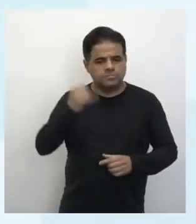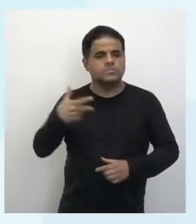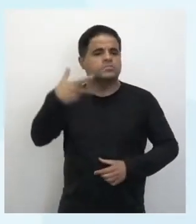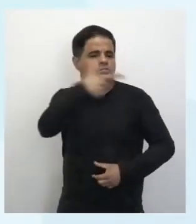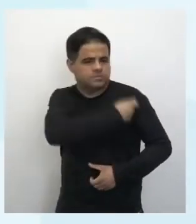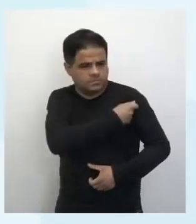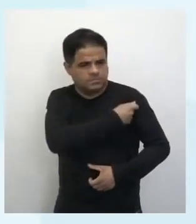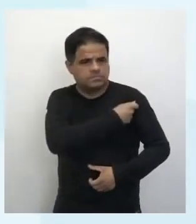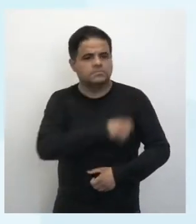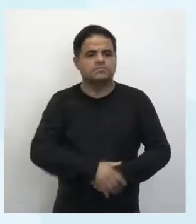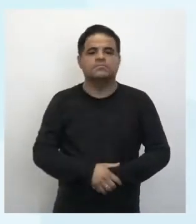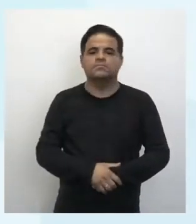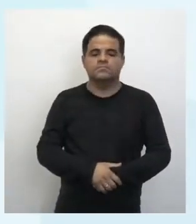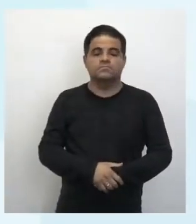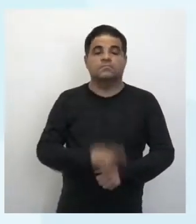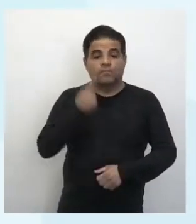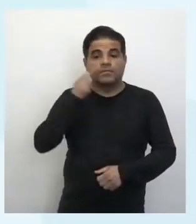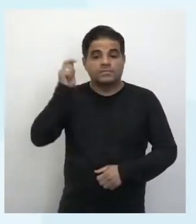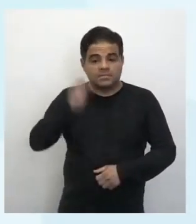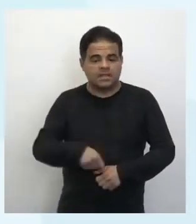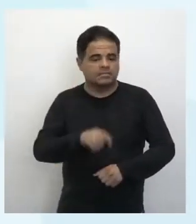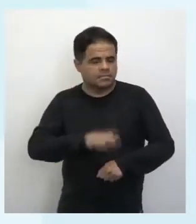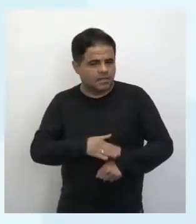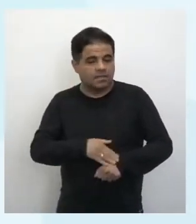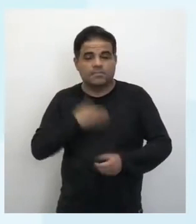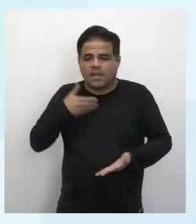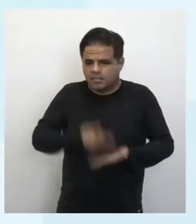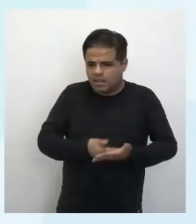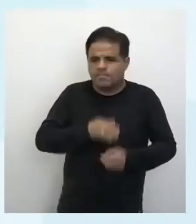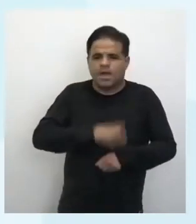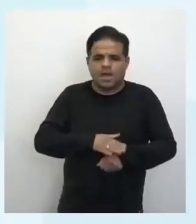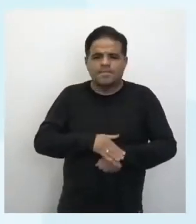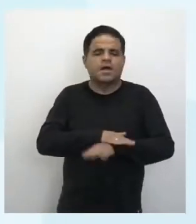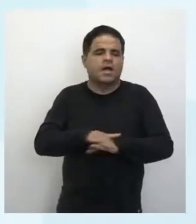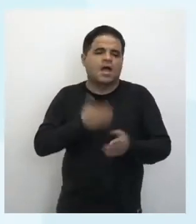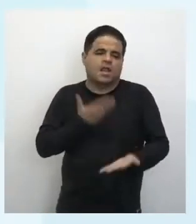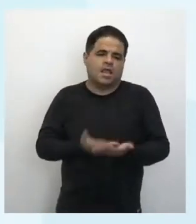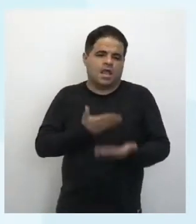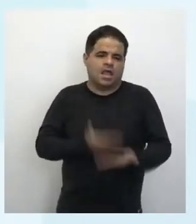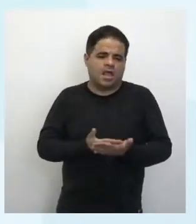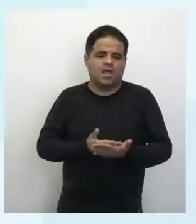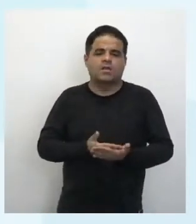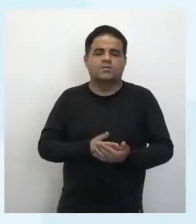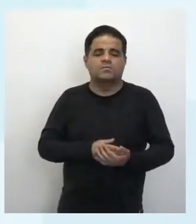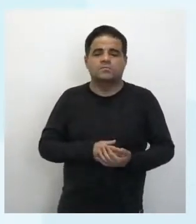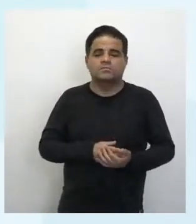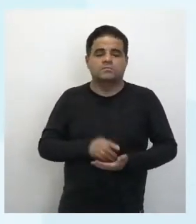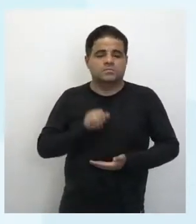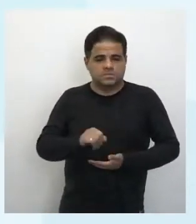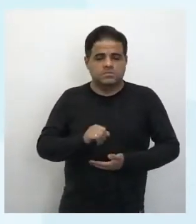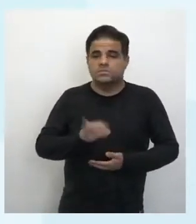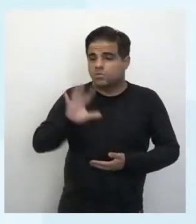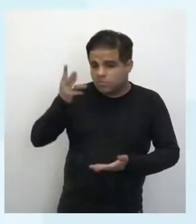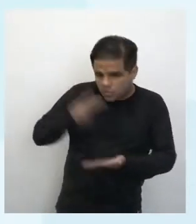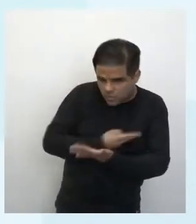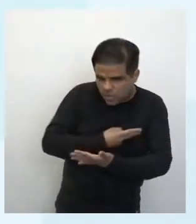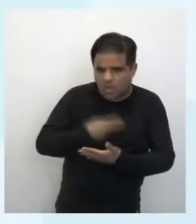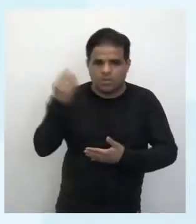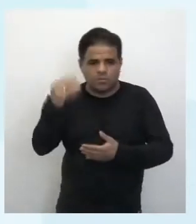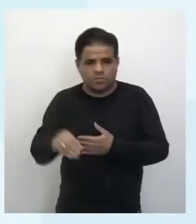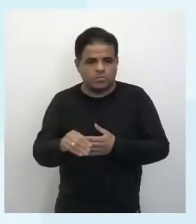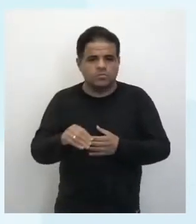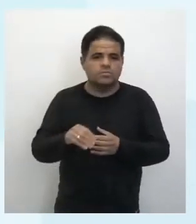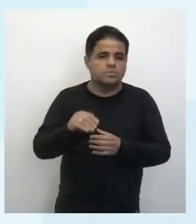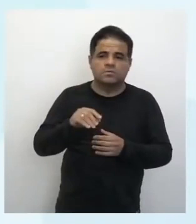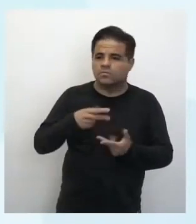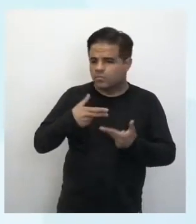a vacina. Que é importante, vamos ver se dá tempo ainda, né? Que já está acabando a aula. Alertam que é importante. Se eu cometer algum equívoco aqui, por exemplo, colocar mais uma perna no